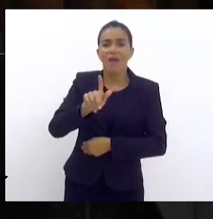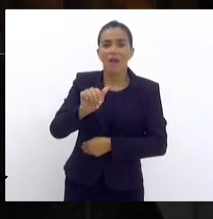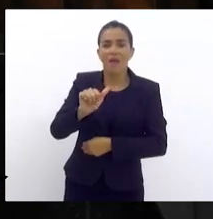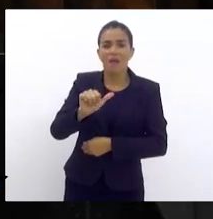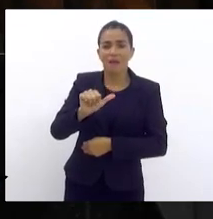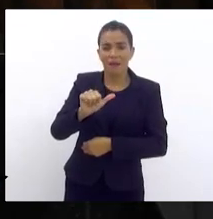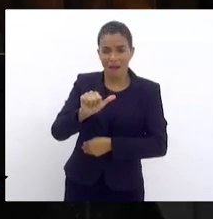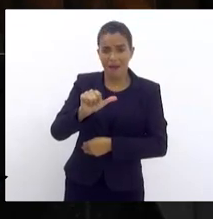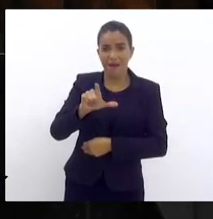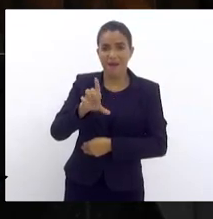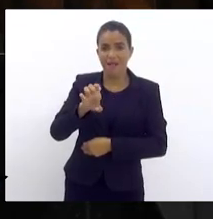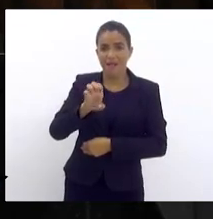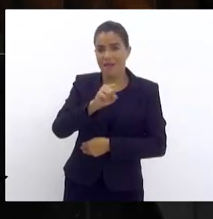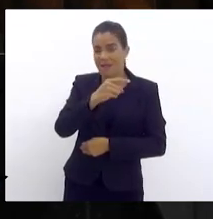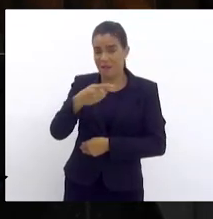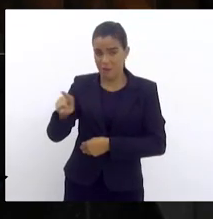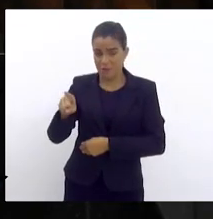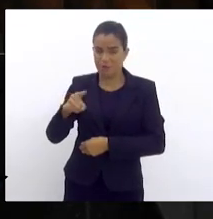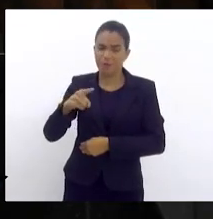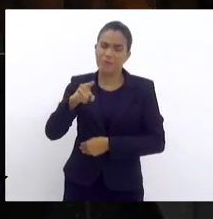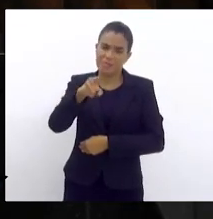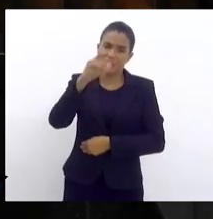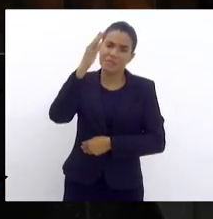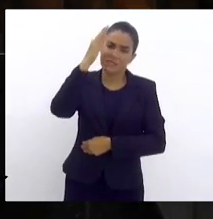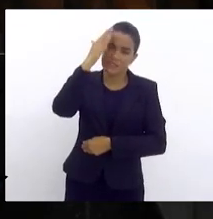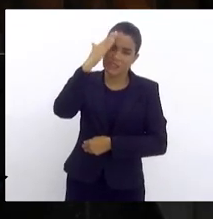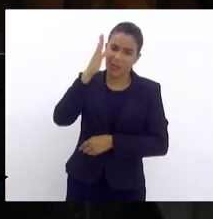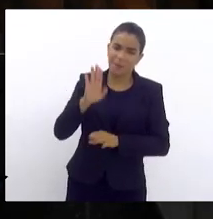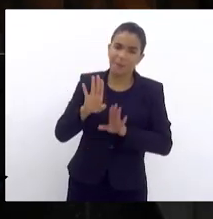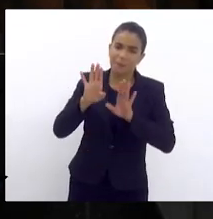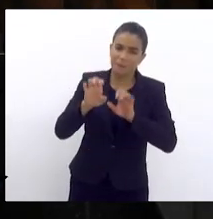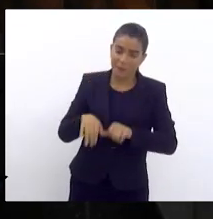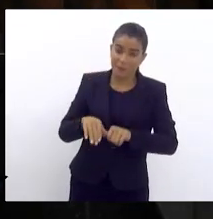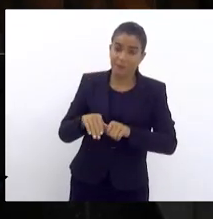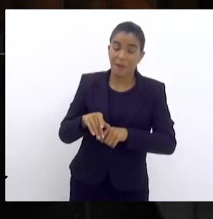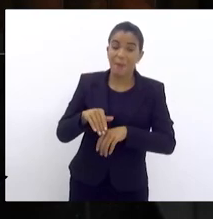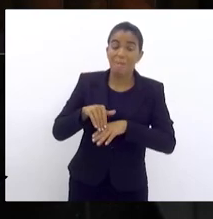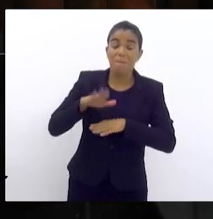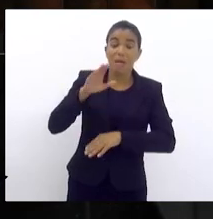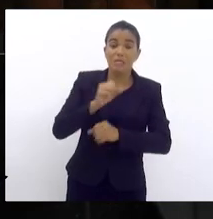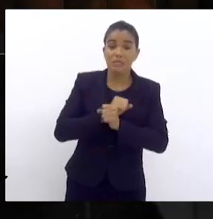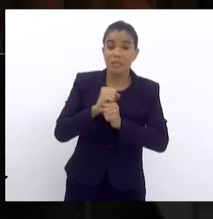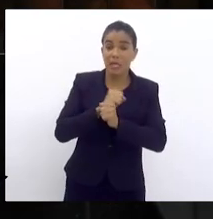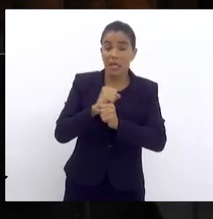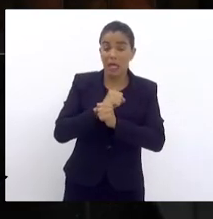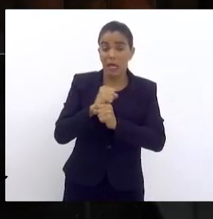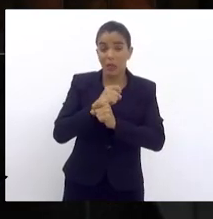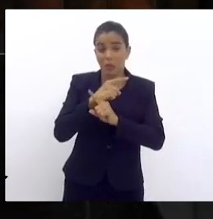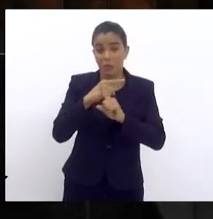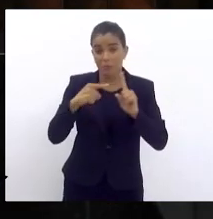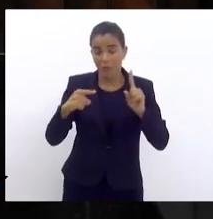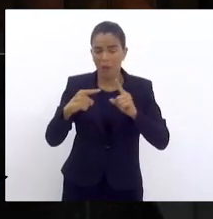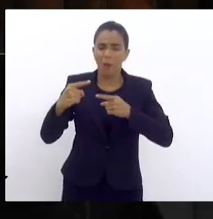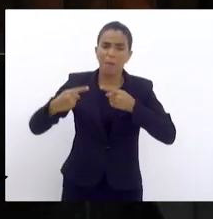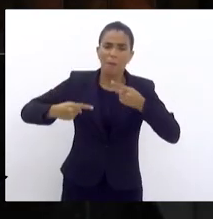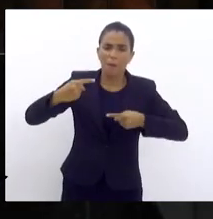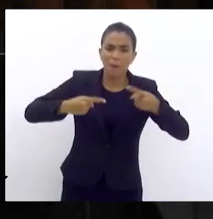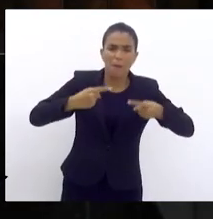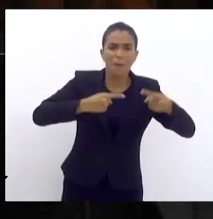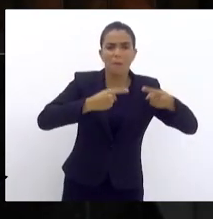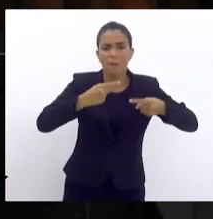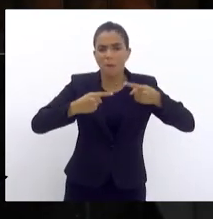sabe bem vossa excelência que mais de ano e meio que se discute esse tema